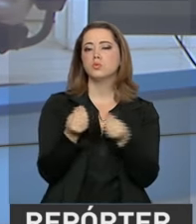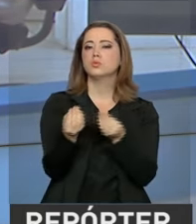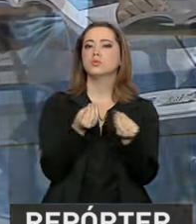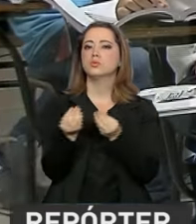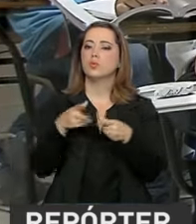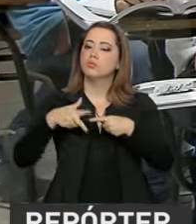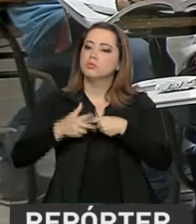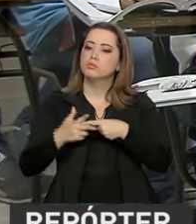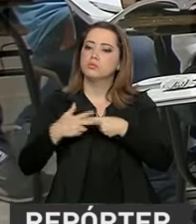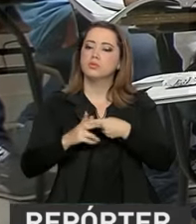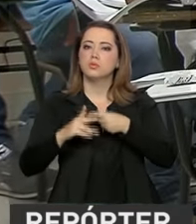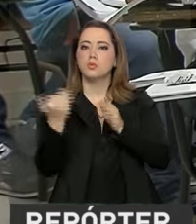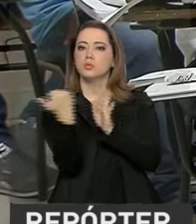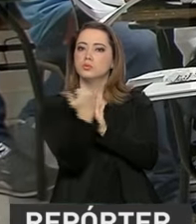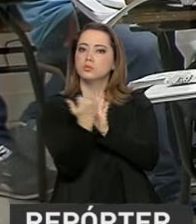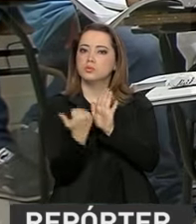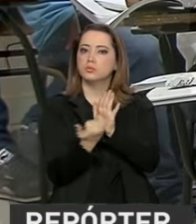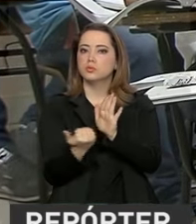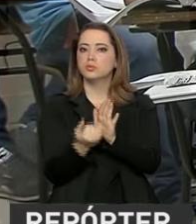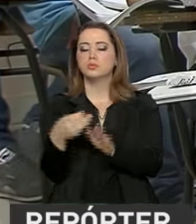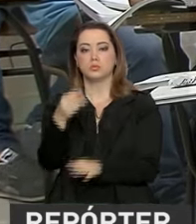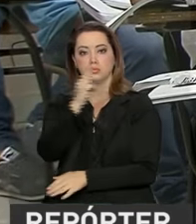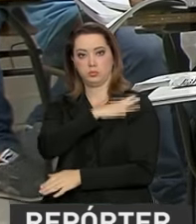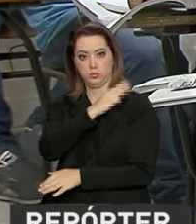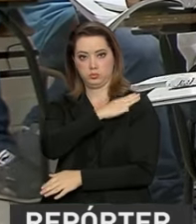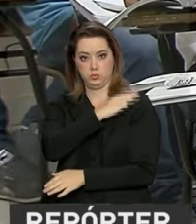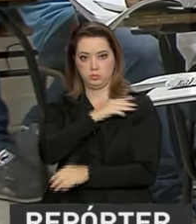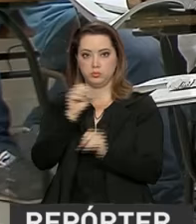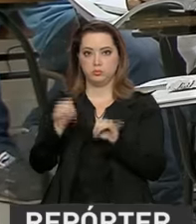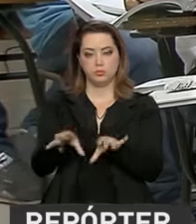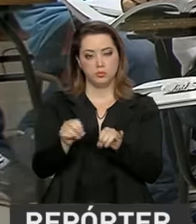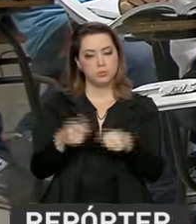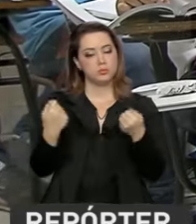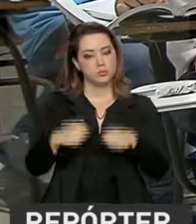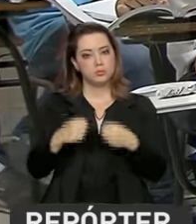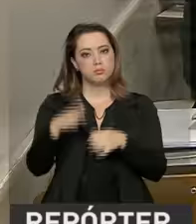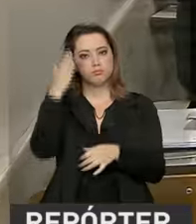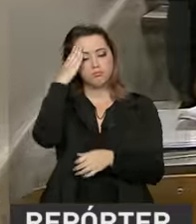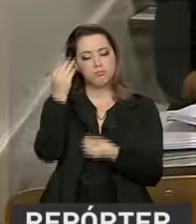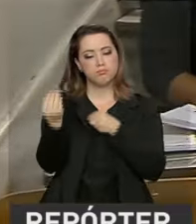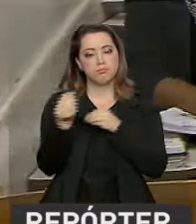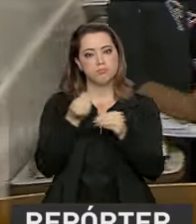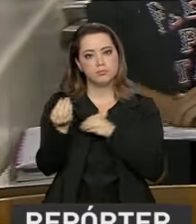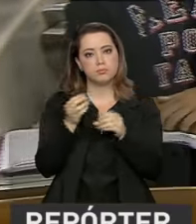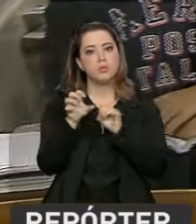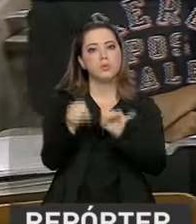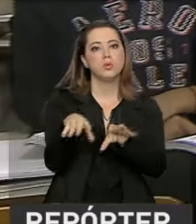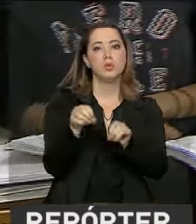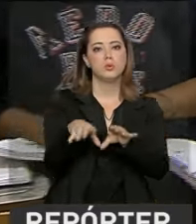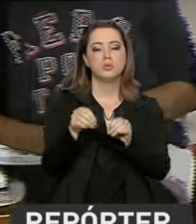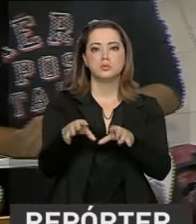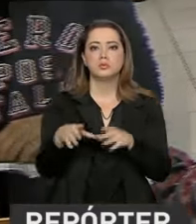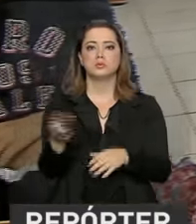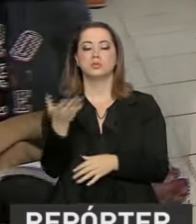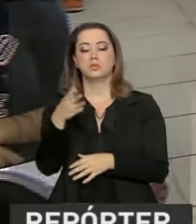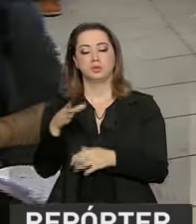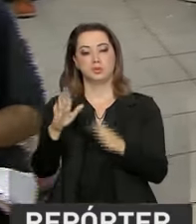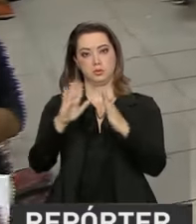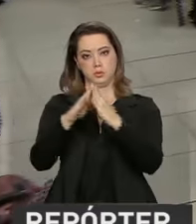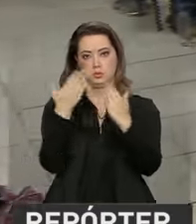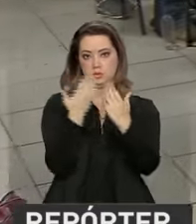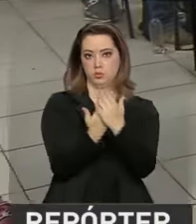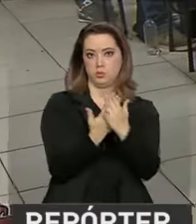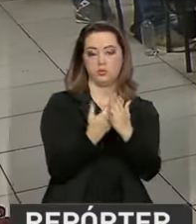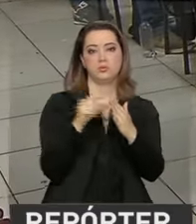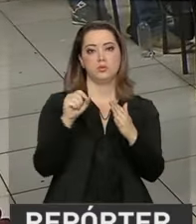Até agosto, o grupo vai participar dos debates sobre o currículo base para escolas públicas e privadas dos estados e do Distrito Federal. Serão